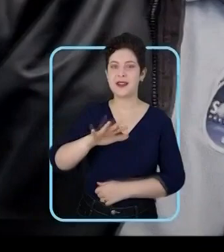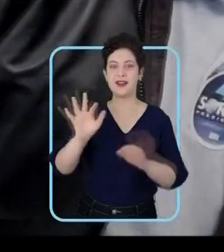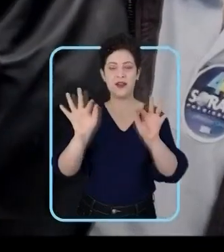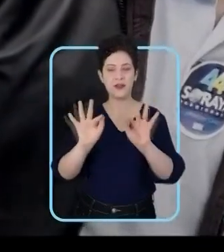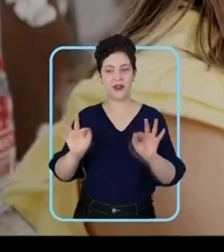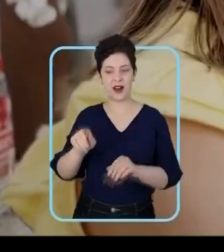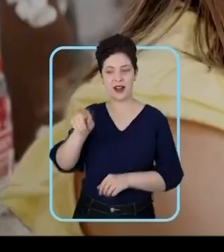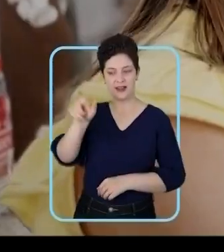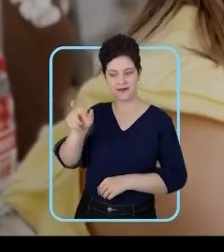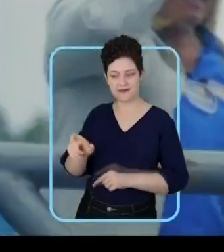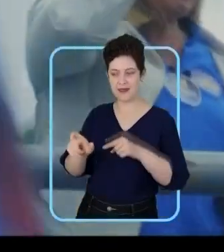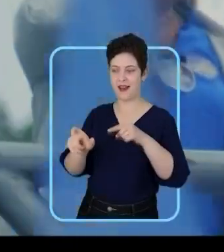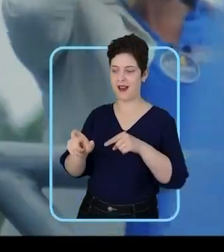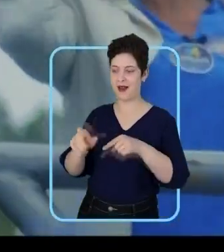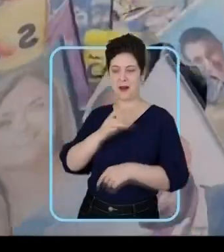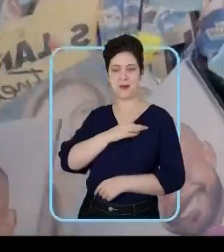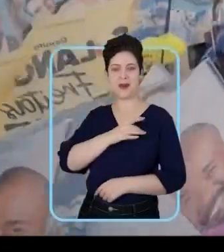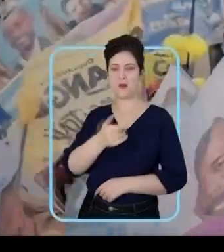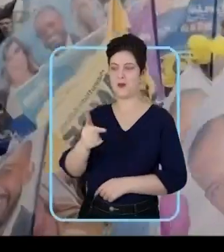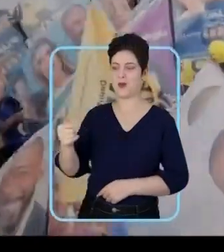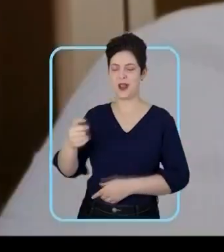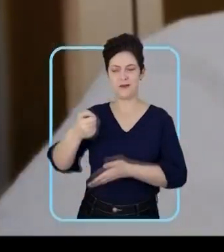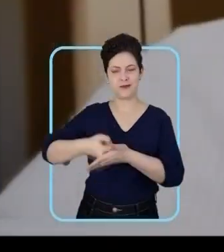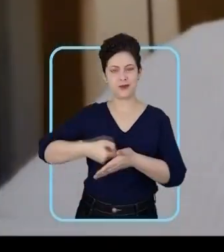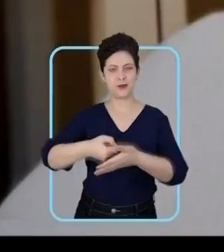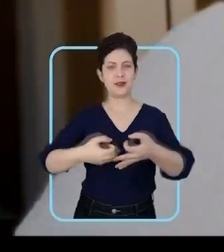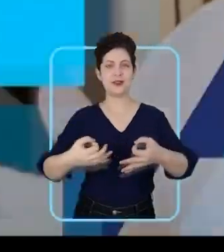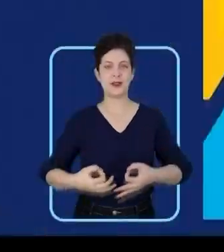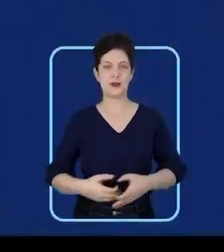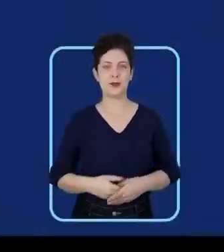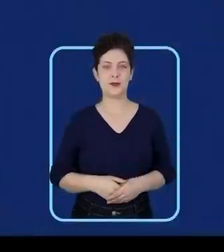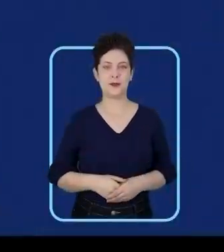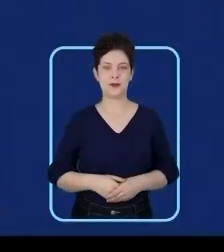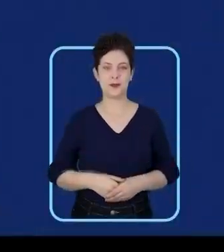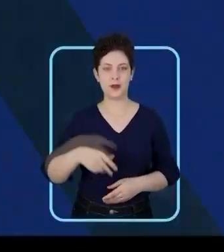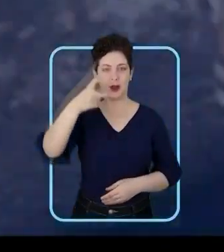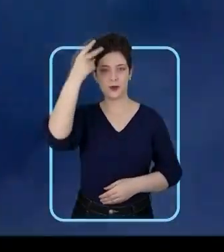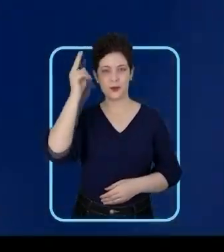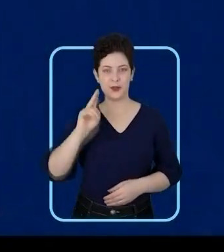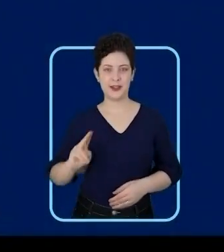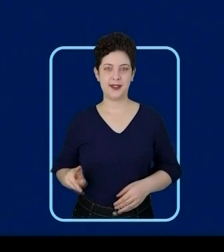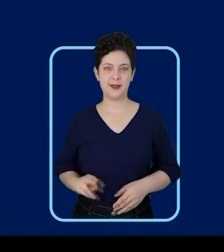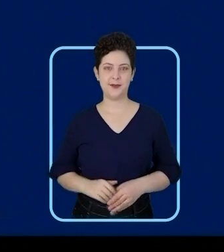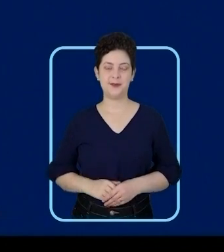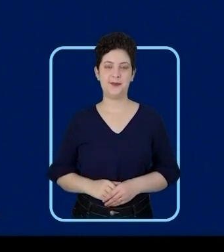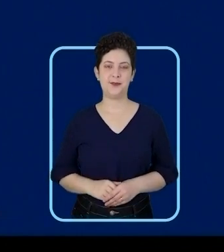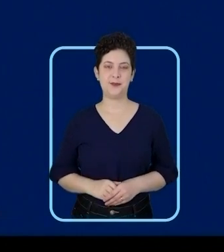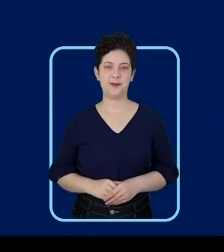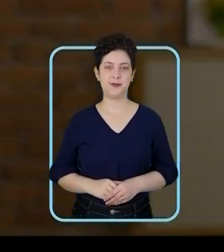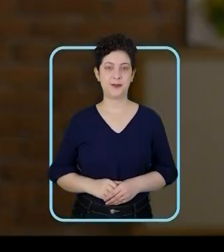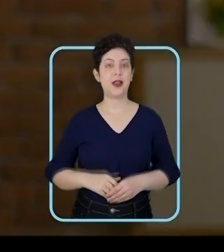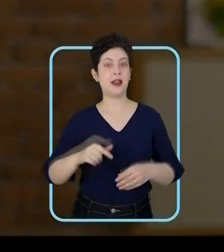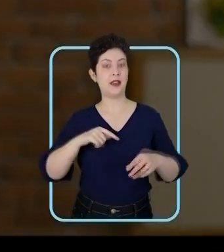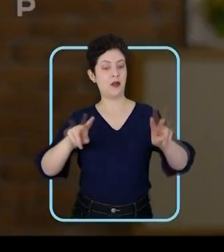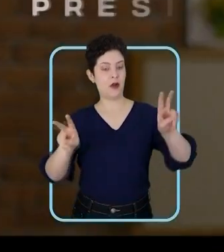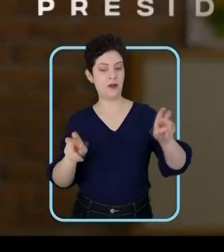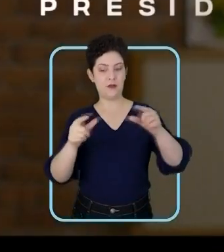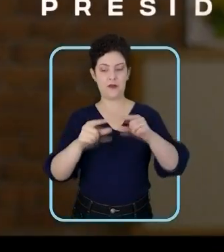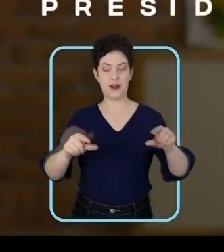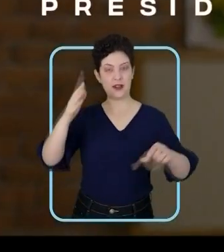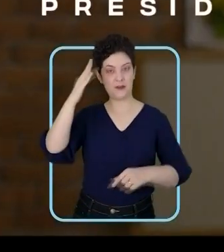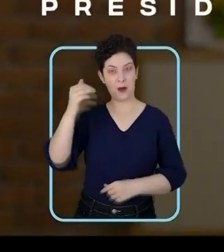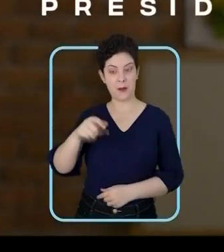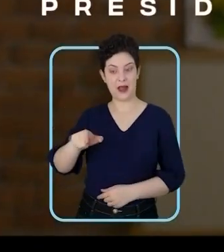Brasil todo vibra com a mulher que não tem medo e que briga pelo que é certo. Soraya. Existe uma